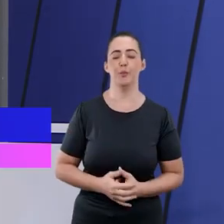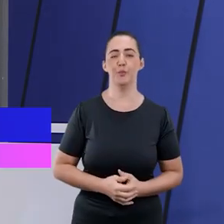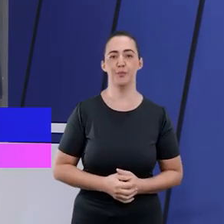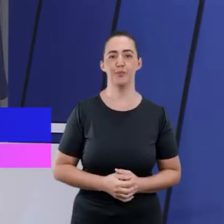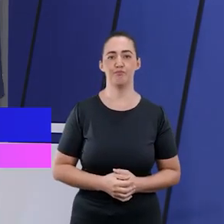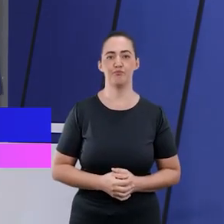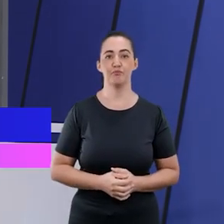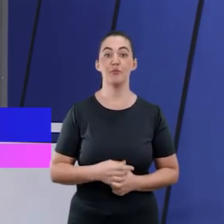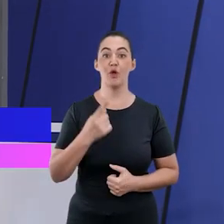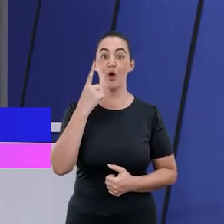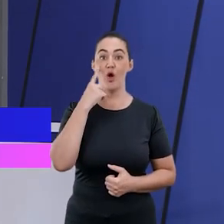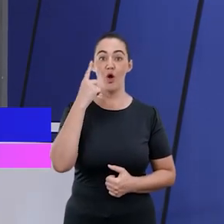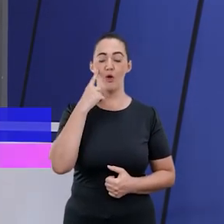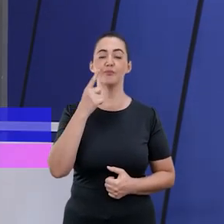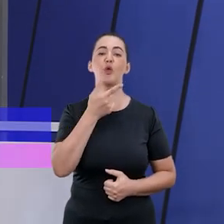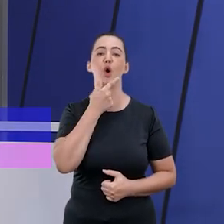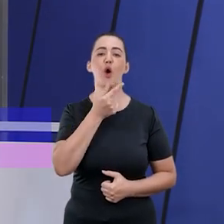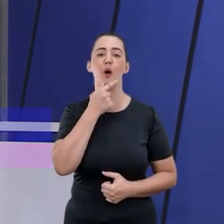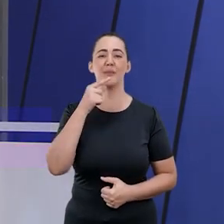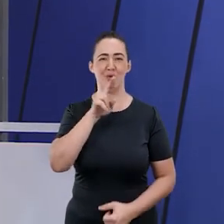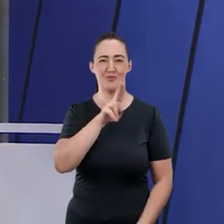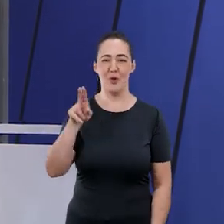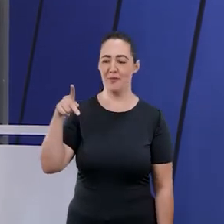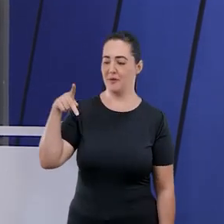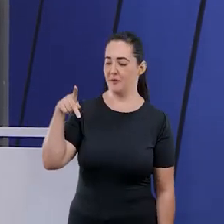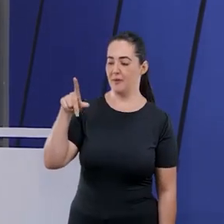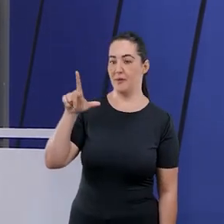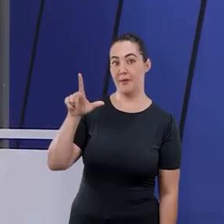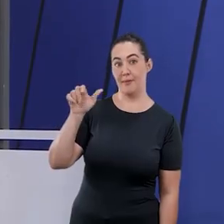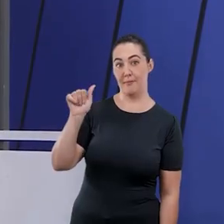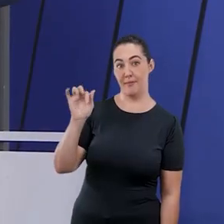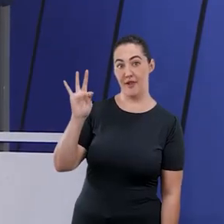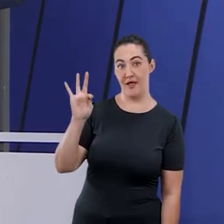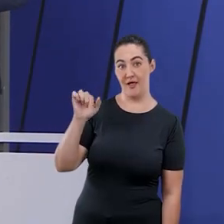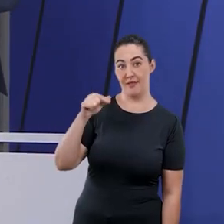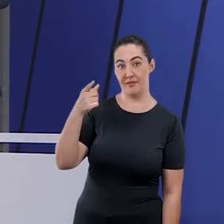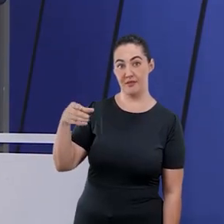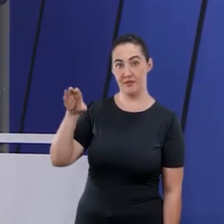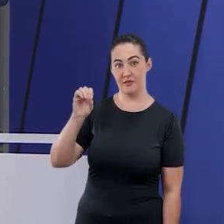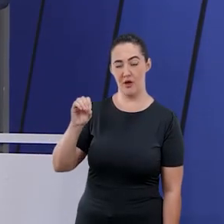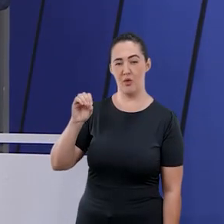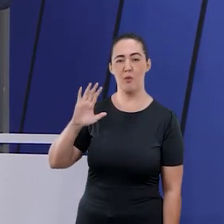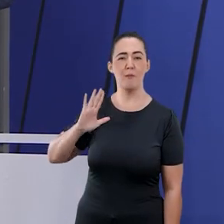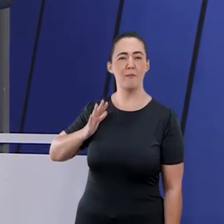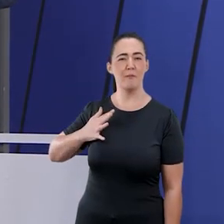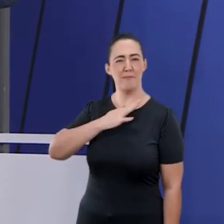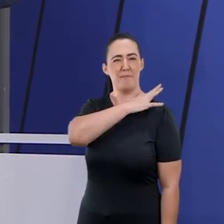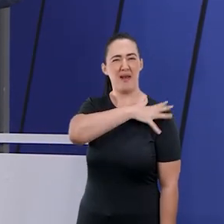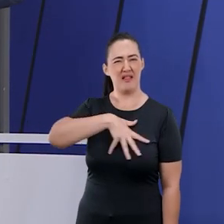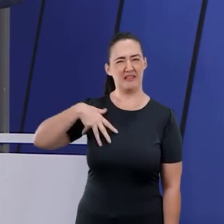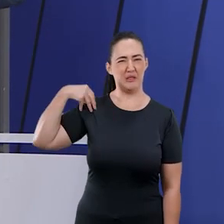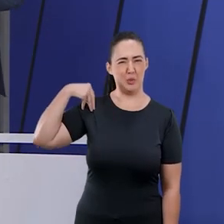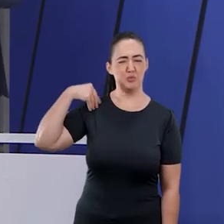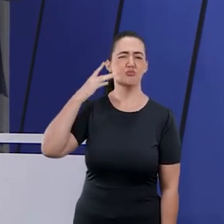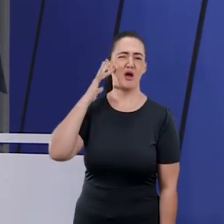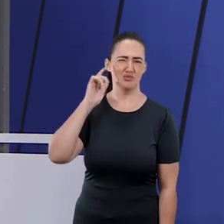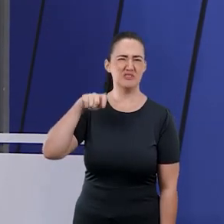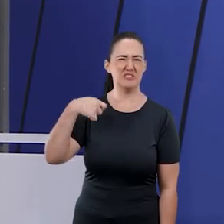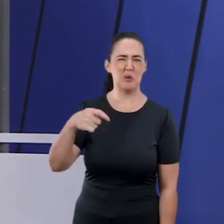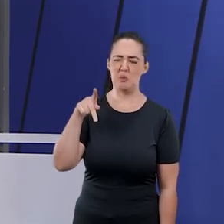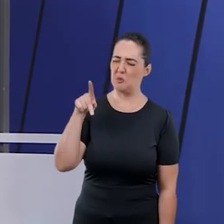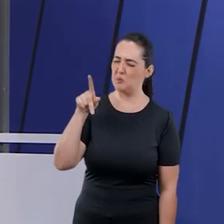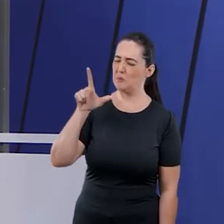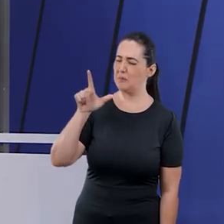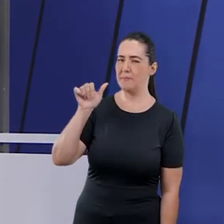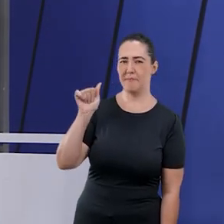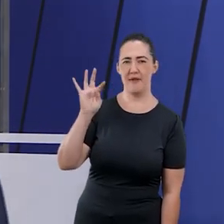essa citação de Platão, o grande Platão, homem que viveu há muitos e muitos anos atrás, e que escreveu sobre